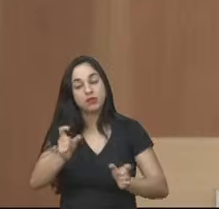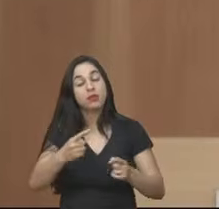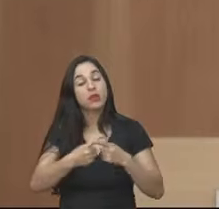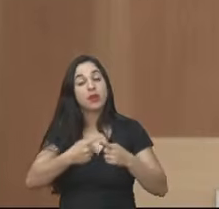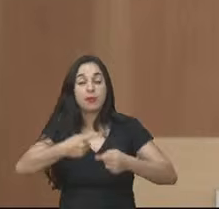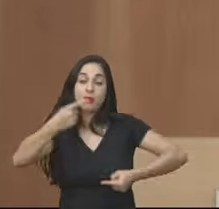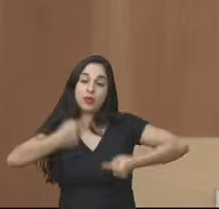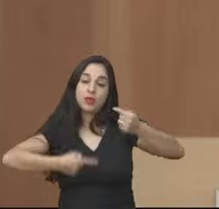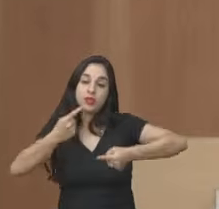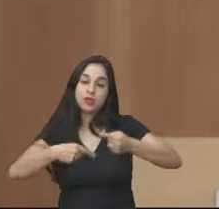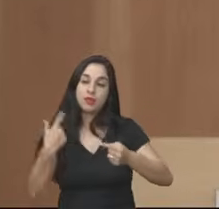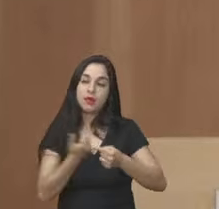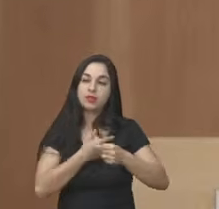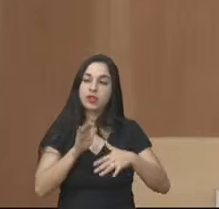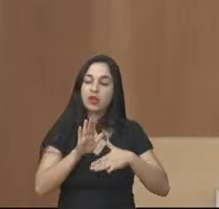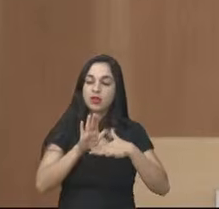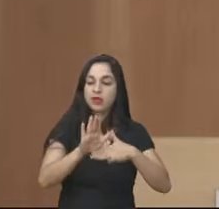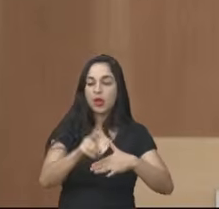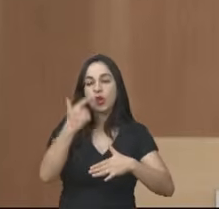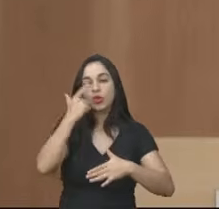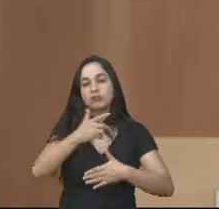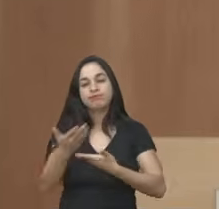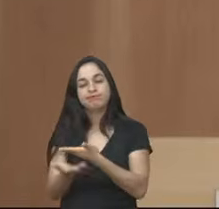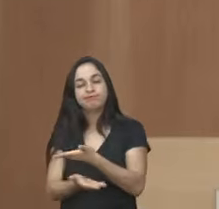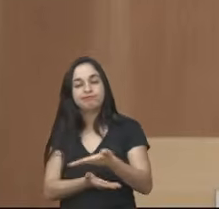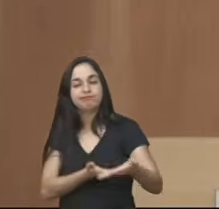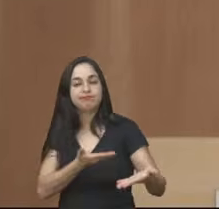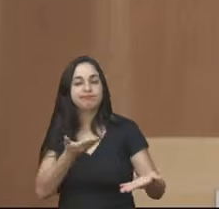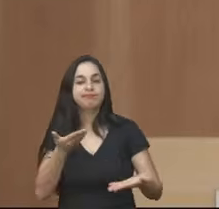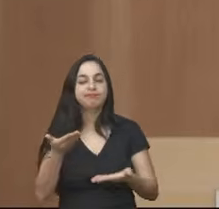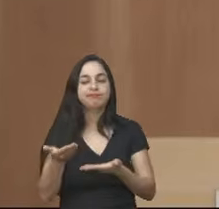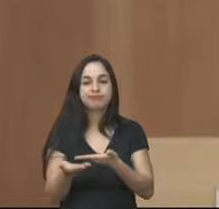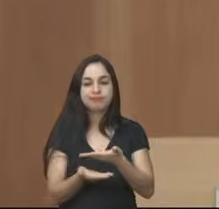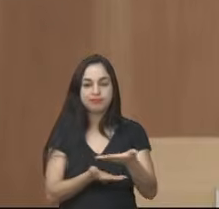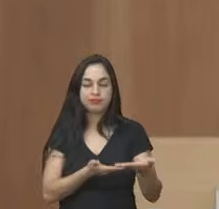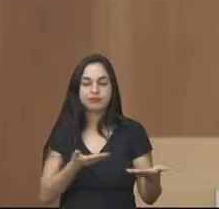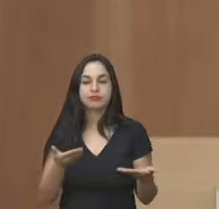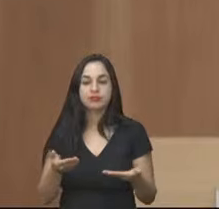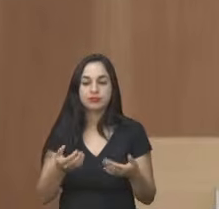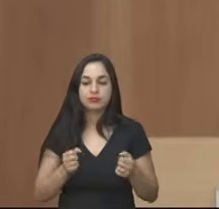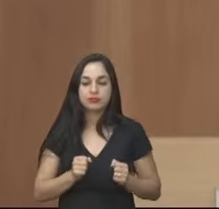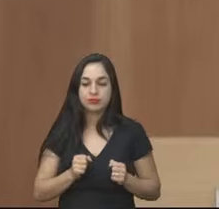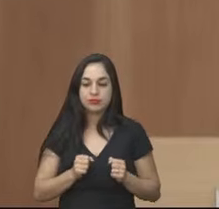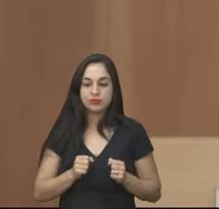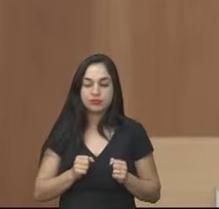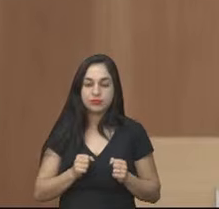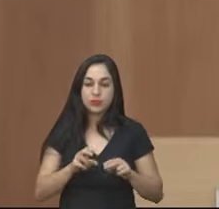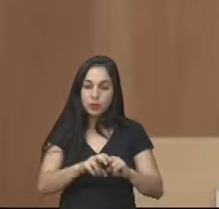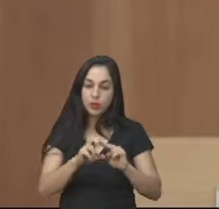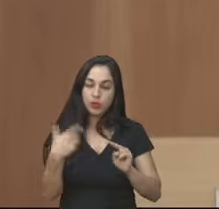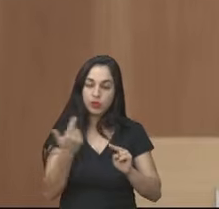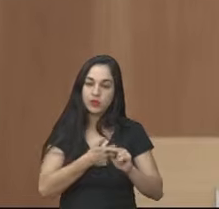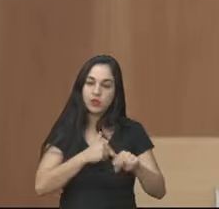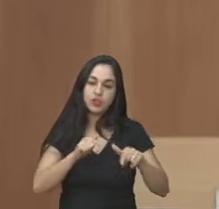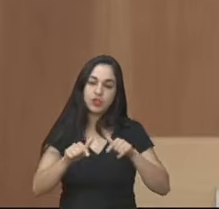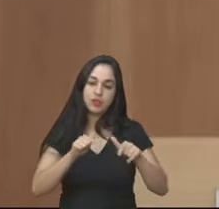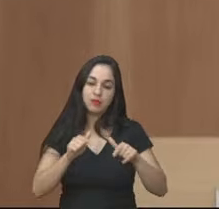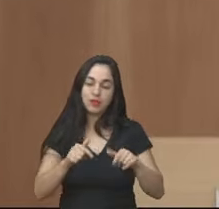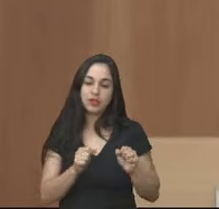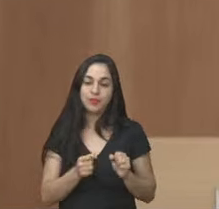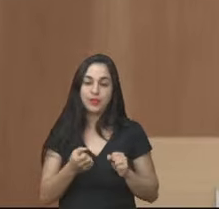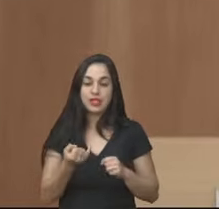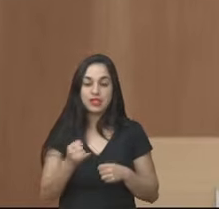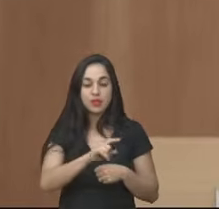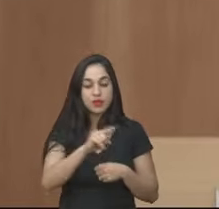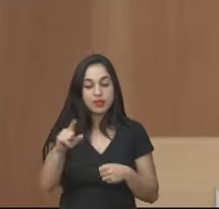isso, serve para a gente conseguir encontrar pontes entre interesses conflitantes. É para isso que a gente trabalha. E se você tem